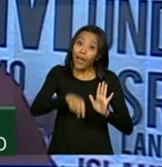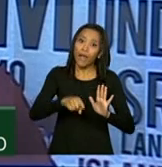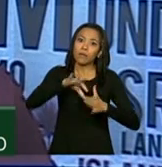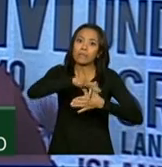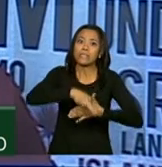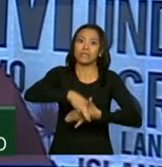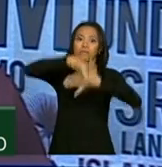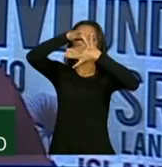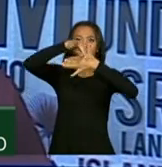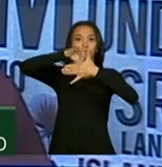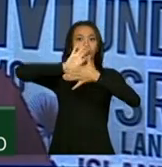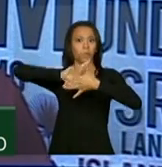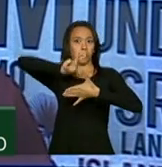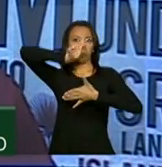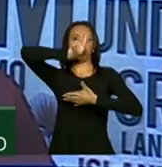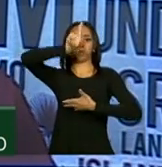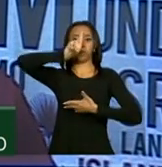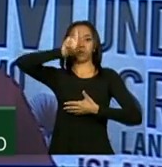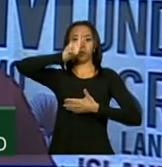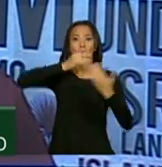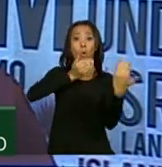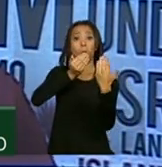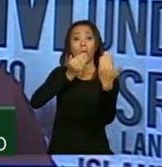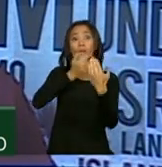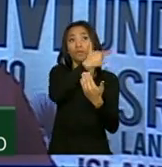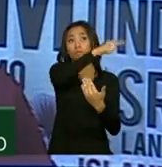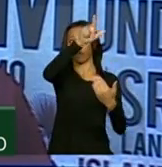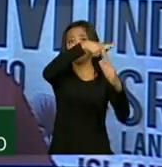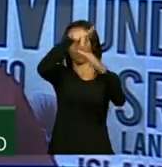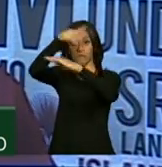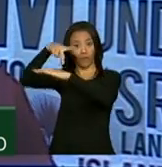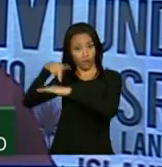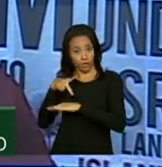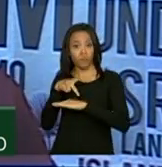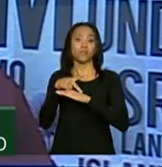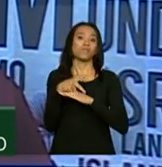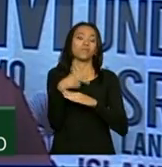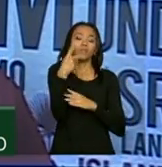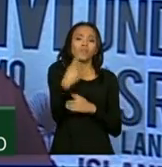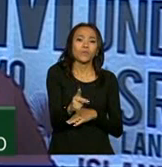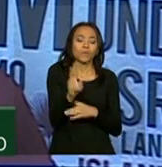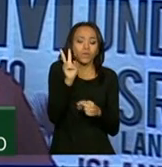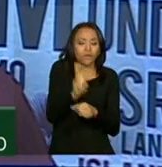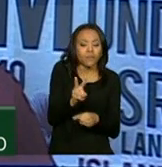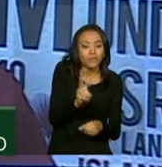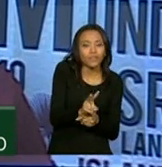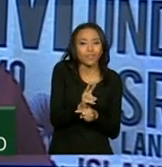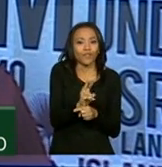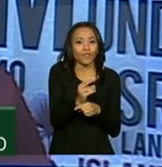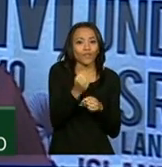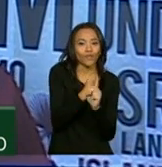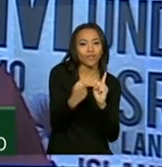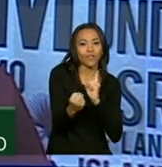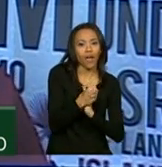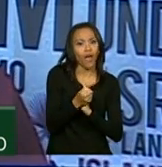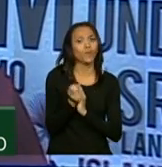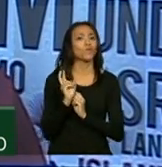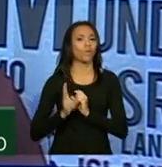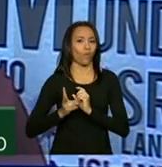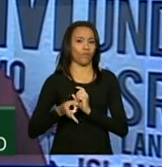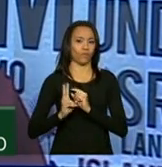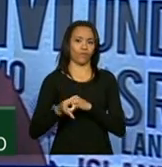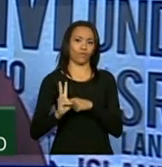líder ao lado de outros países com relação à questão da proteção social e na tentativa de continuar esse trabalho.